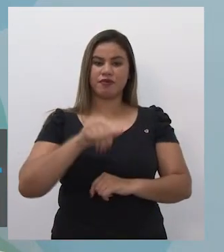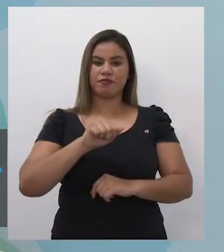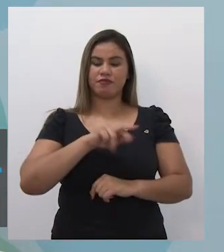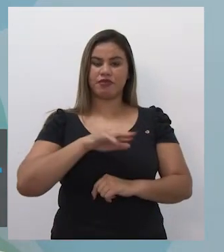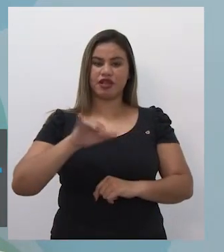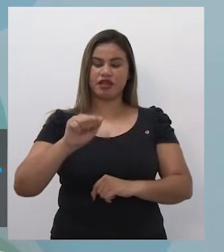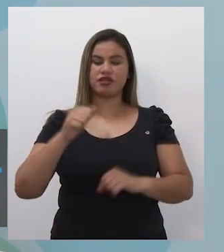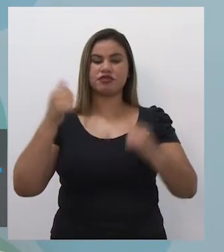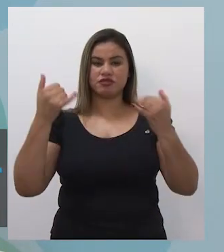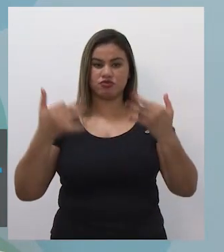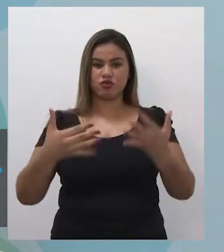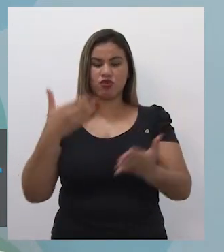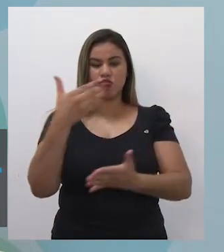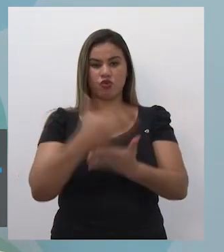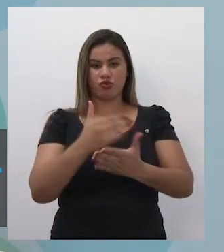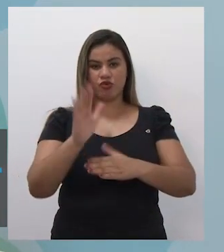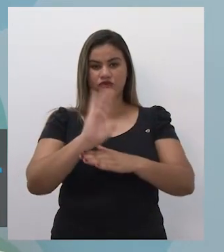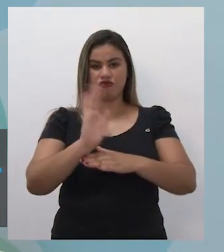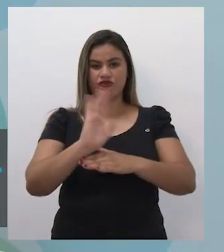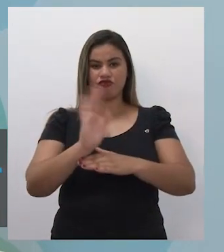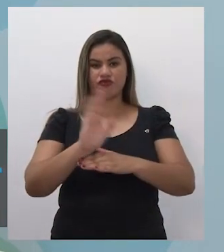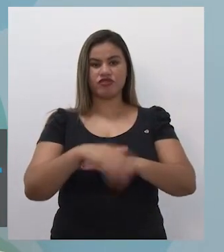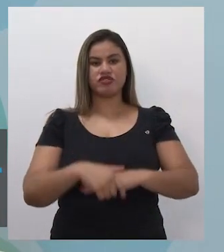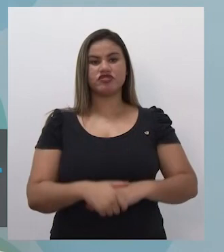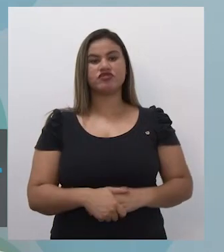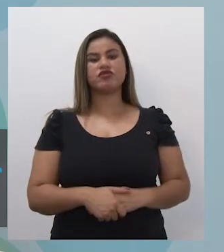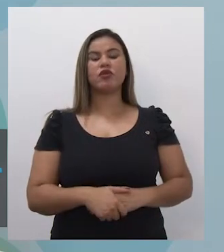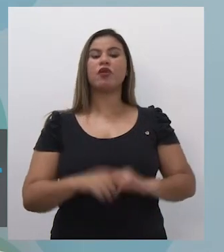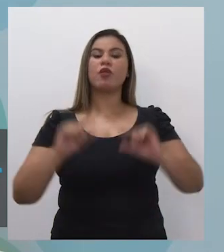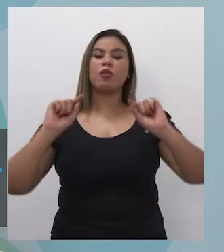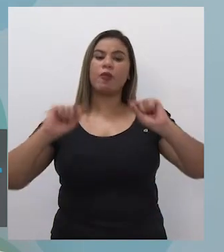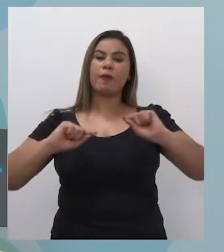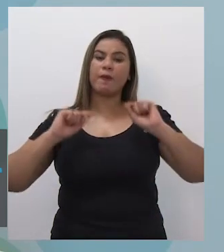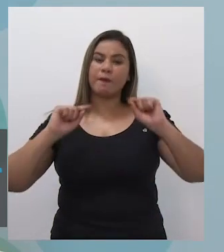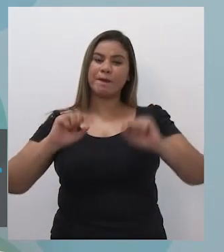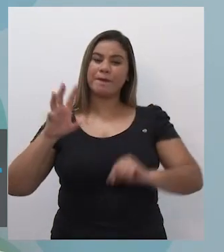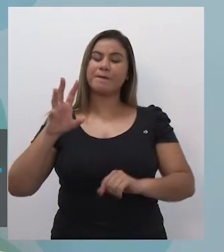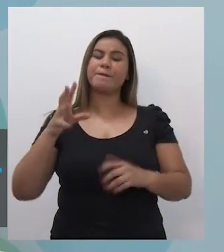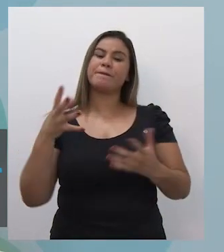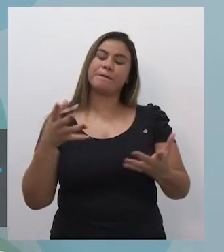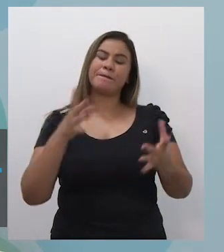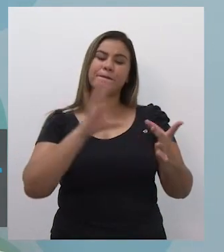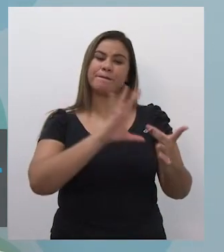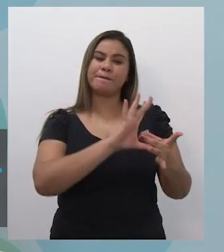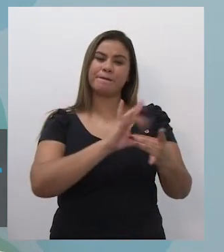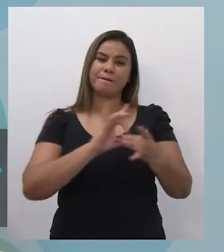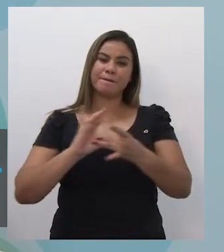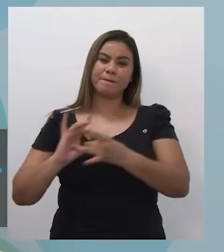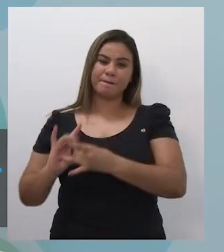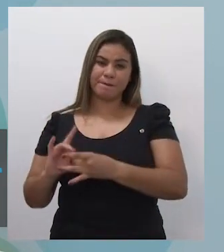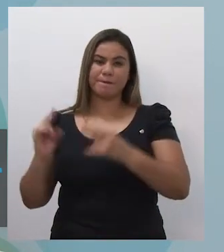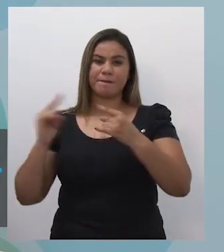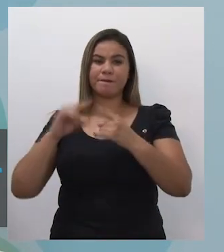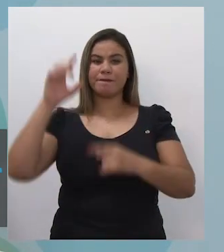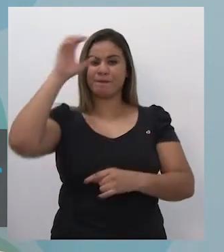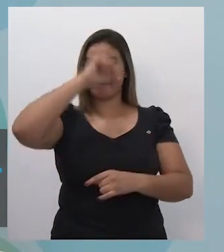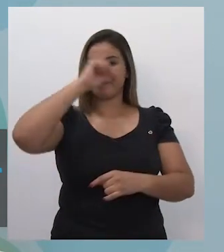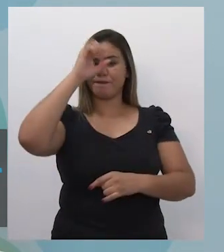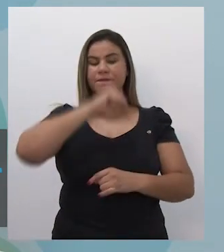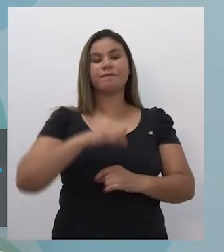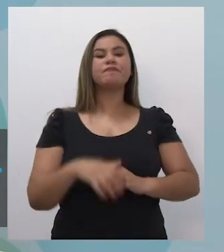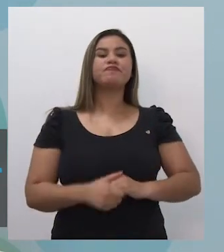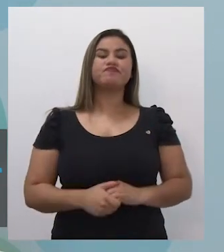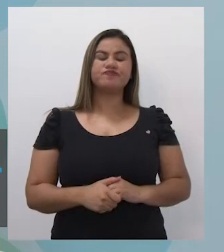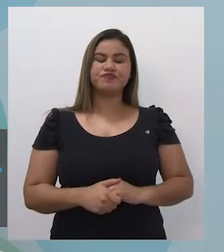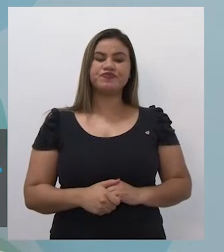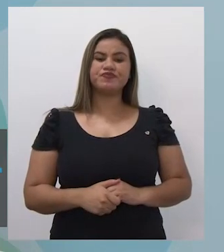início do vídeo, que ela fala que é muito importante, a questão da contextualização da aprendizagem, né?